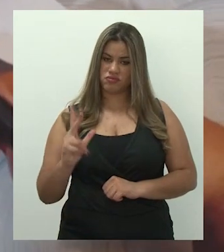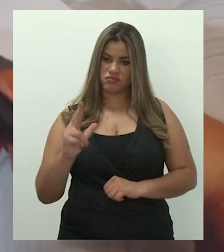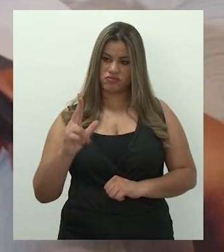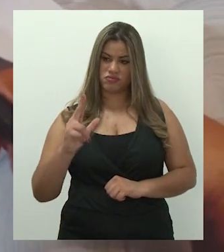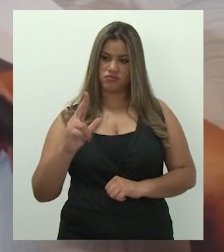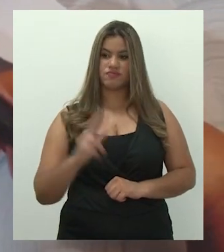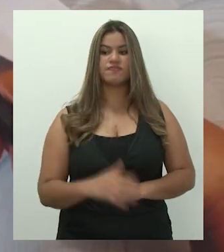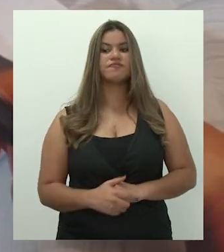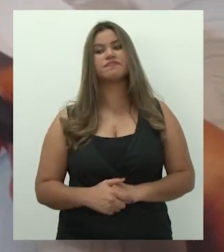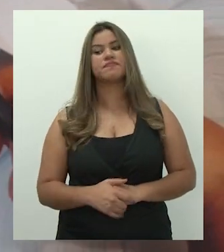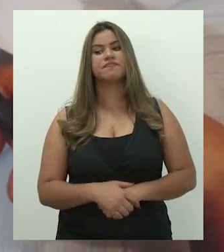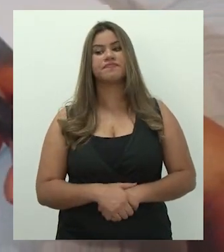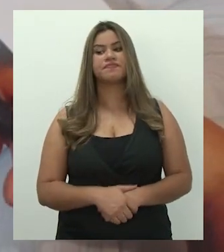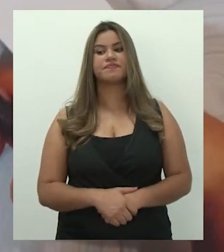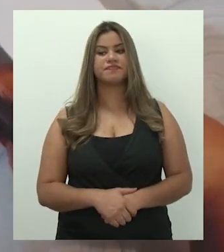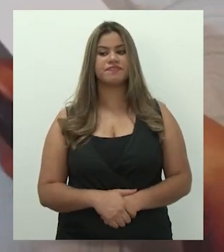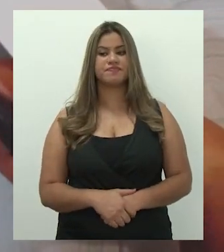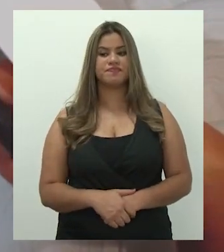outro lado.